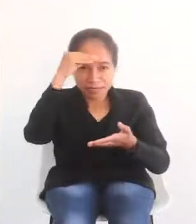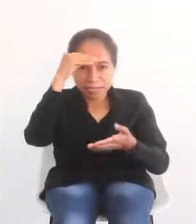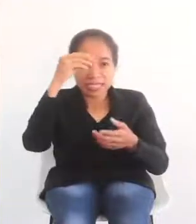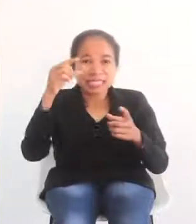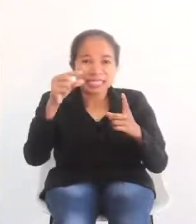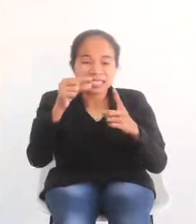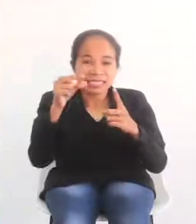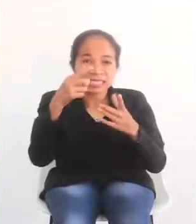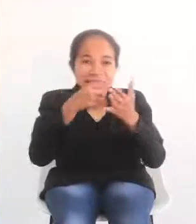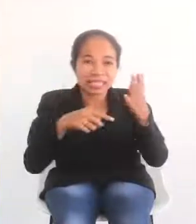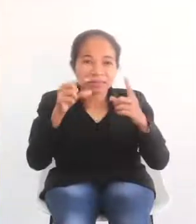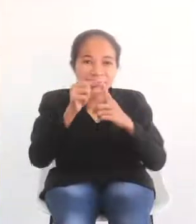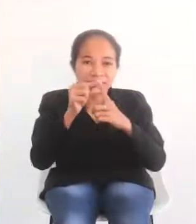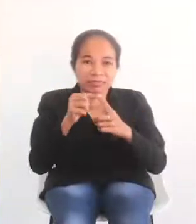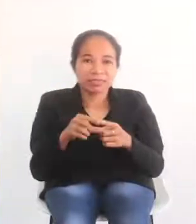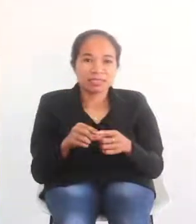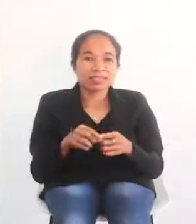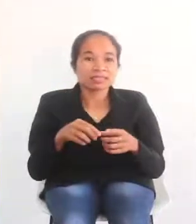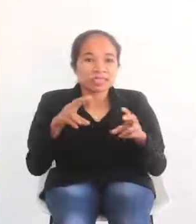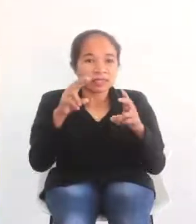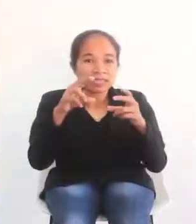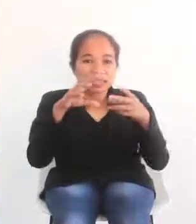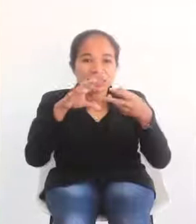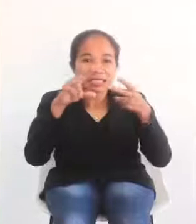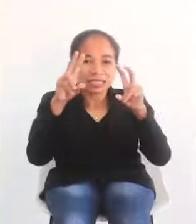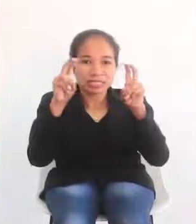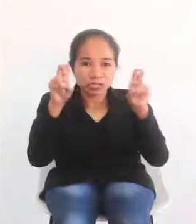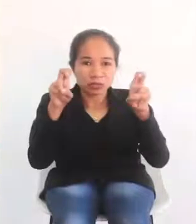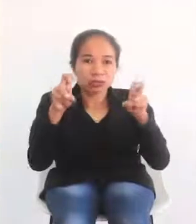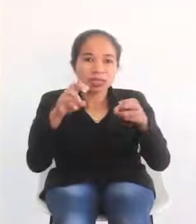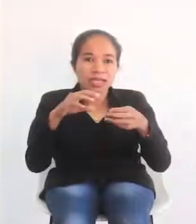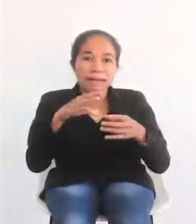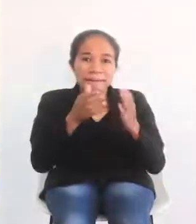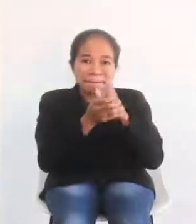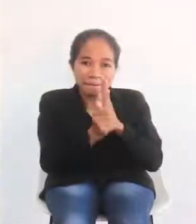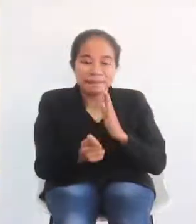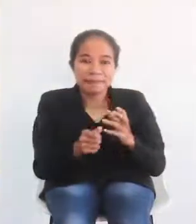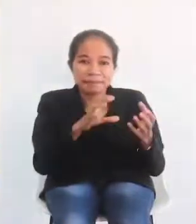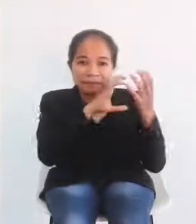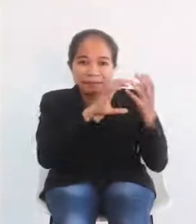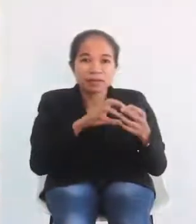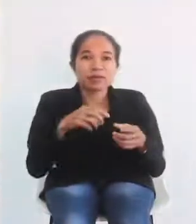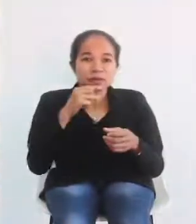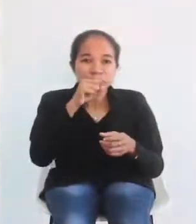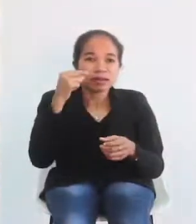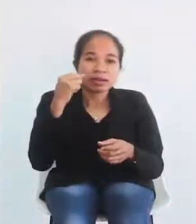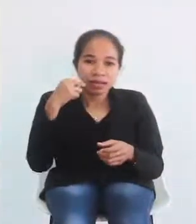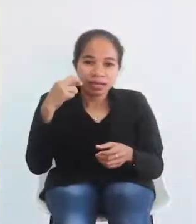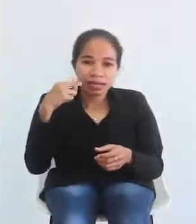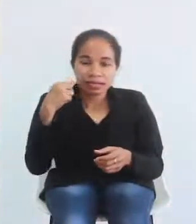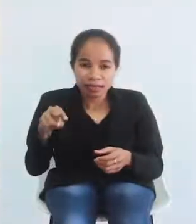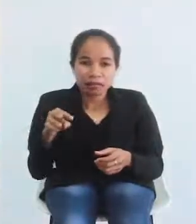saide maklefuan dobradu. No se rona testu oleo de coco. No hatamba pergunta sira iha lian